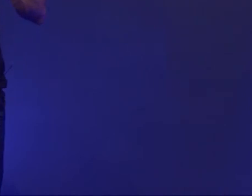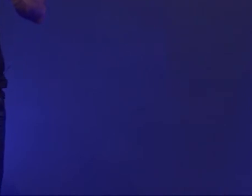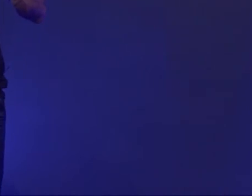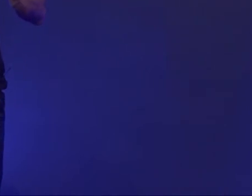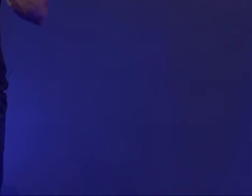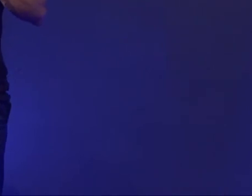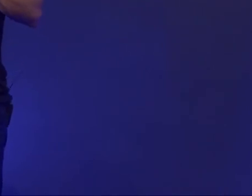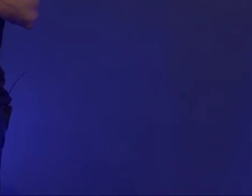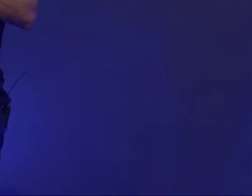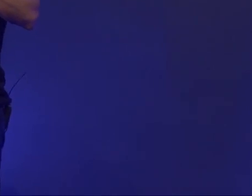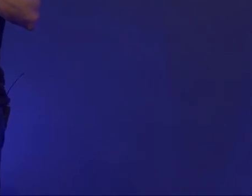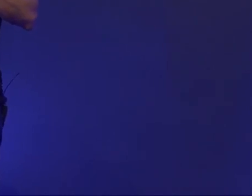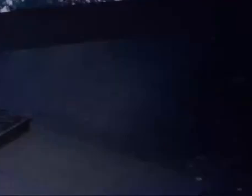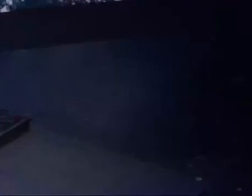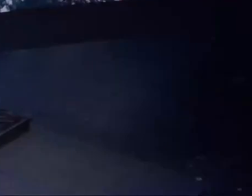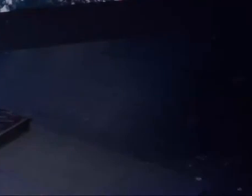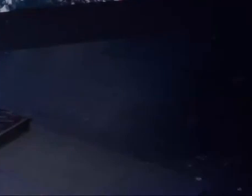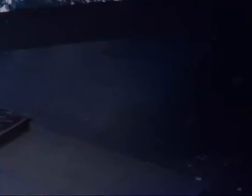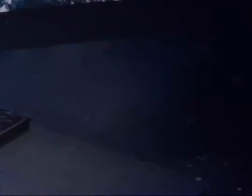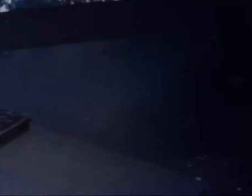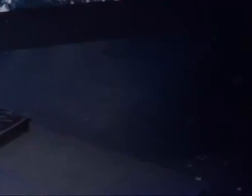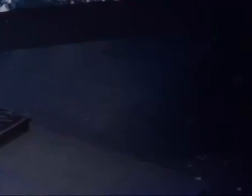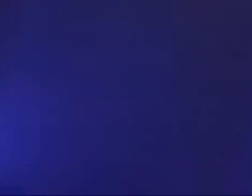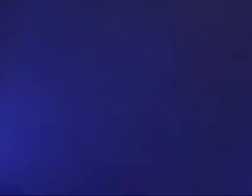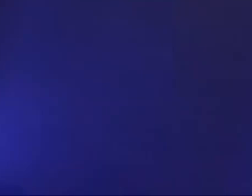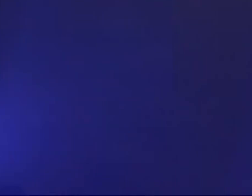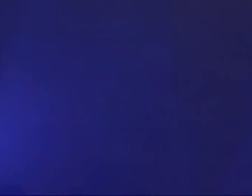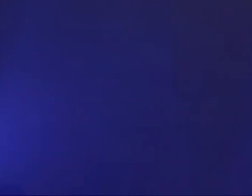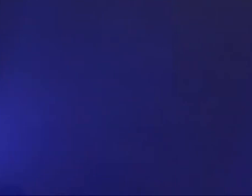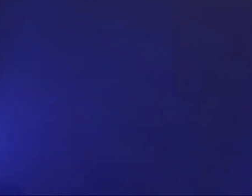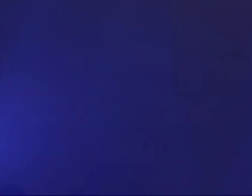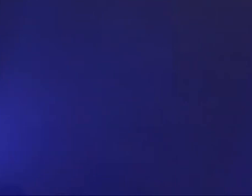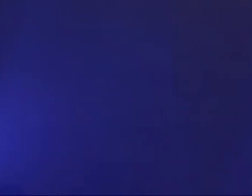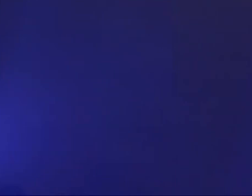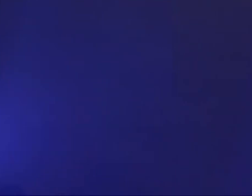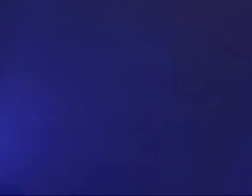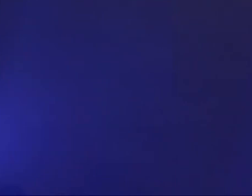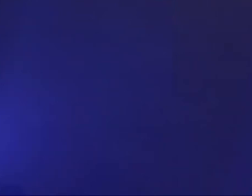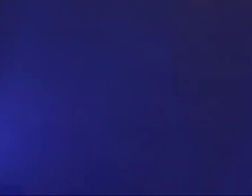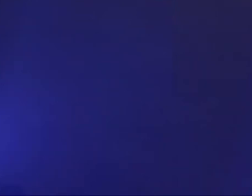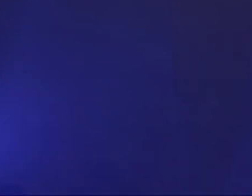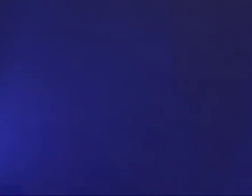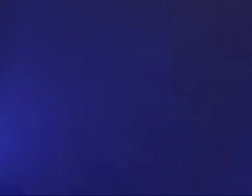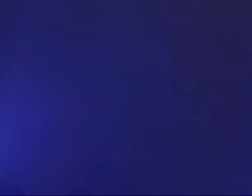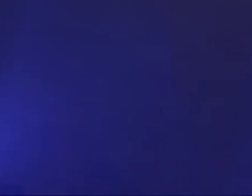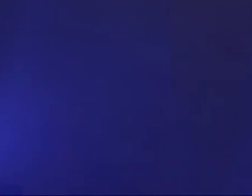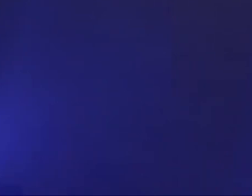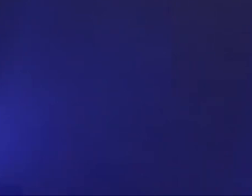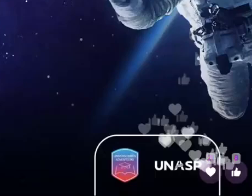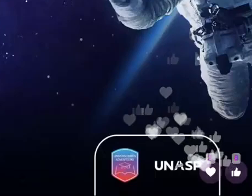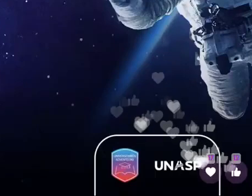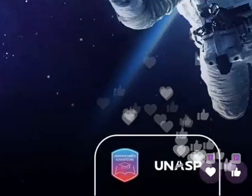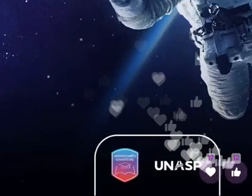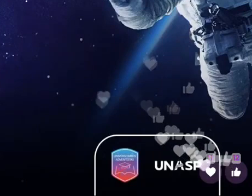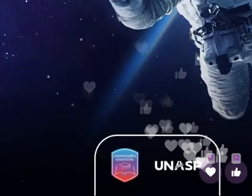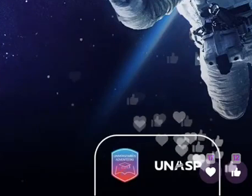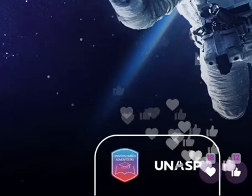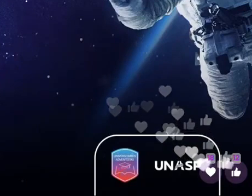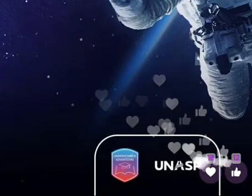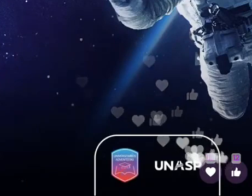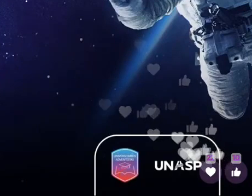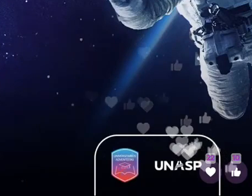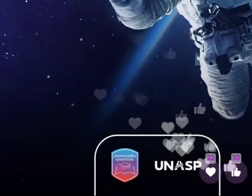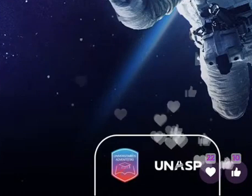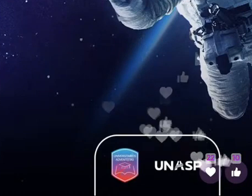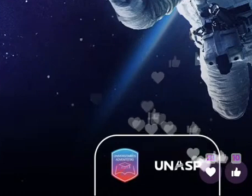liga, agora que você já acessou o seu QR Code, tem algumas perguntinhas básicas que nós vamos fazer, vai ter que fazer